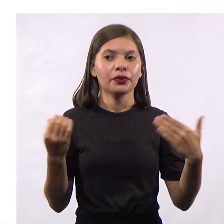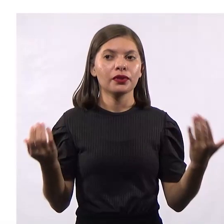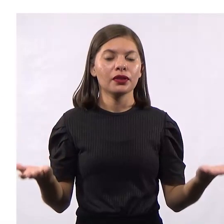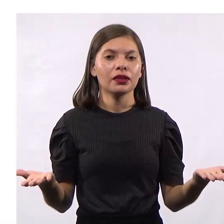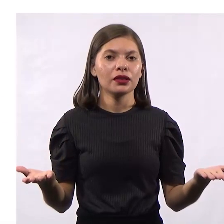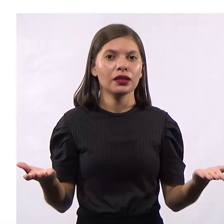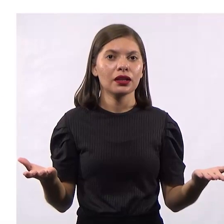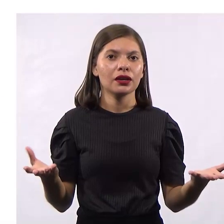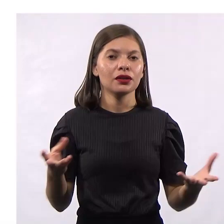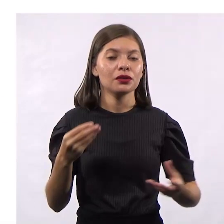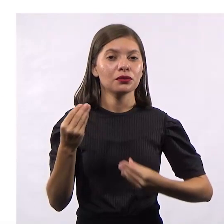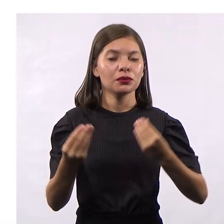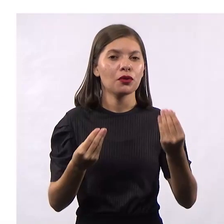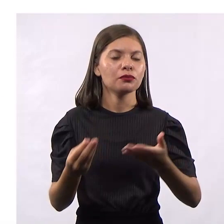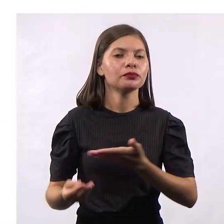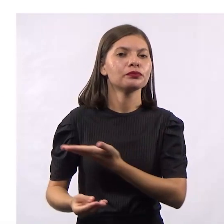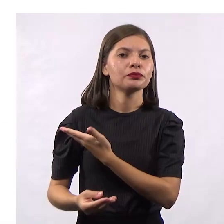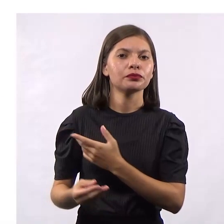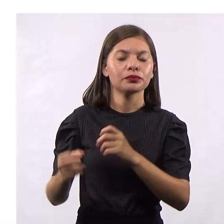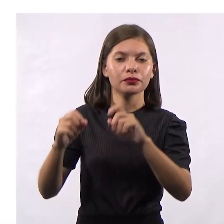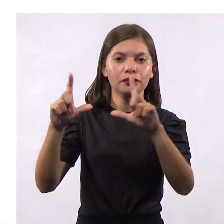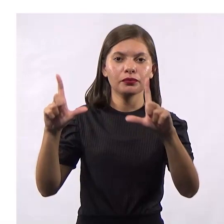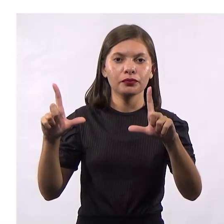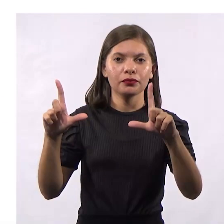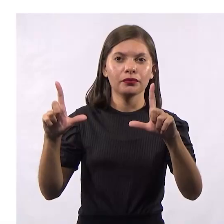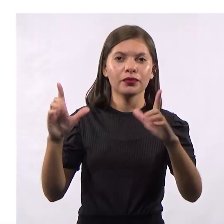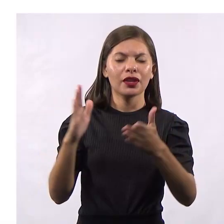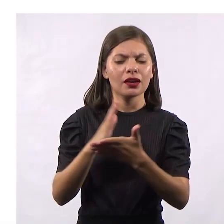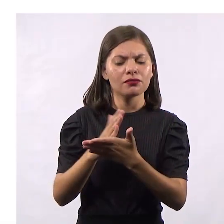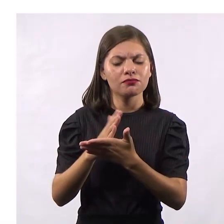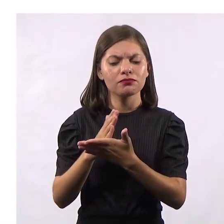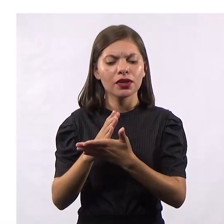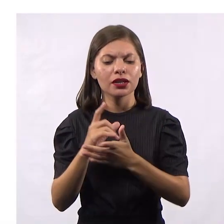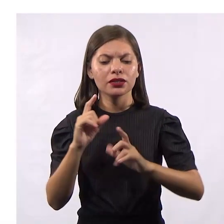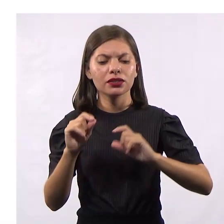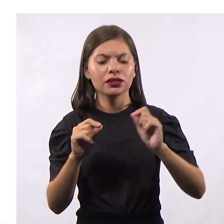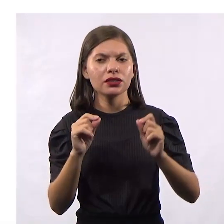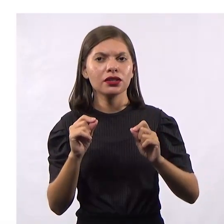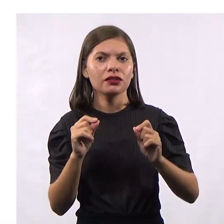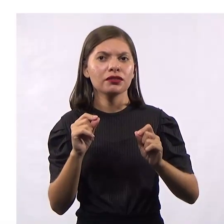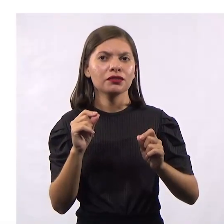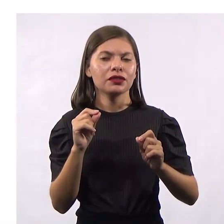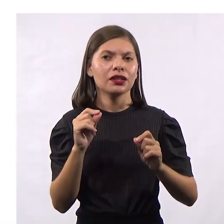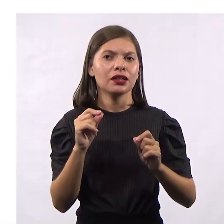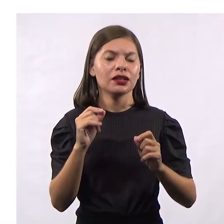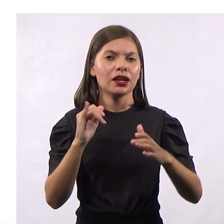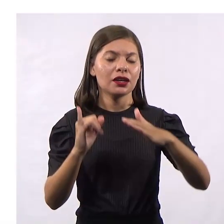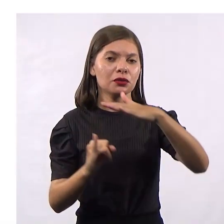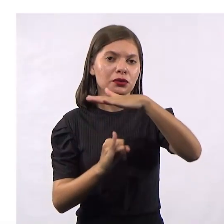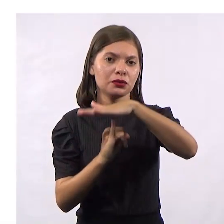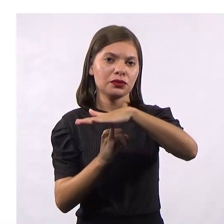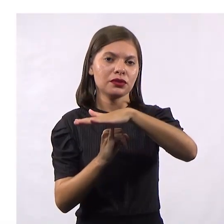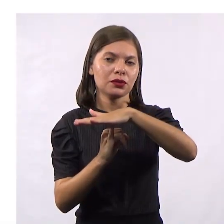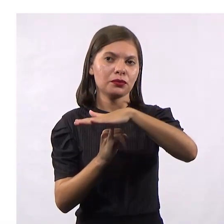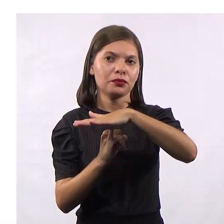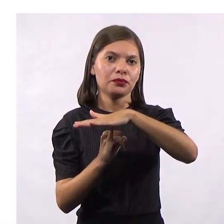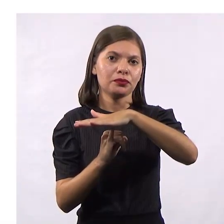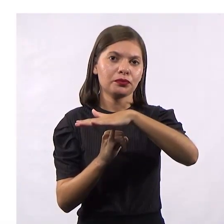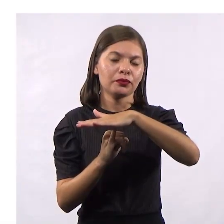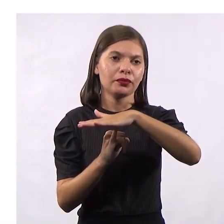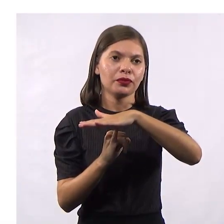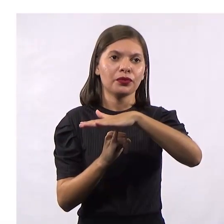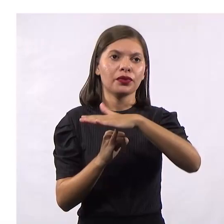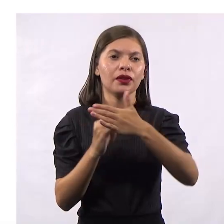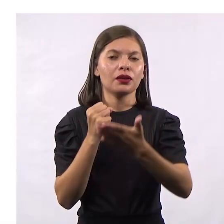subcontratação. Então, o que acontece? Pode continuar no slide. Parte da doutrina vai falar que é inconstitucional,